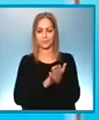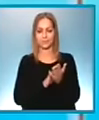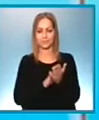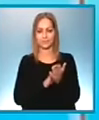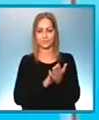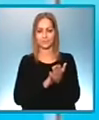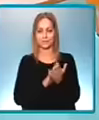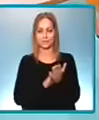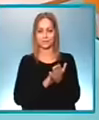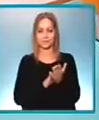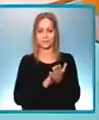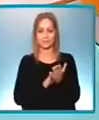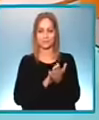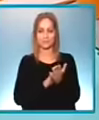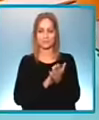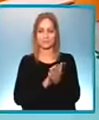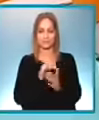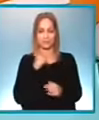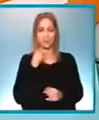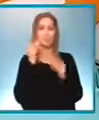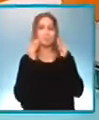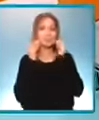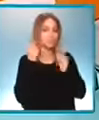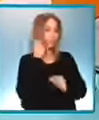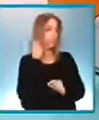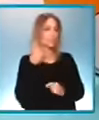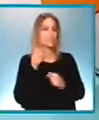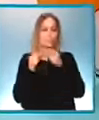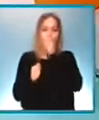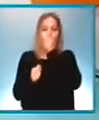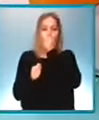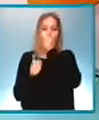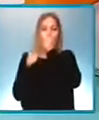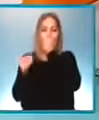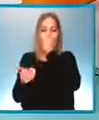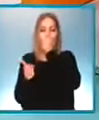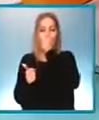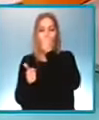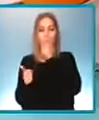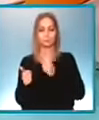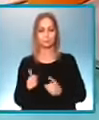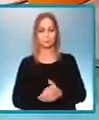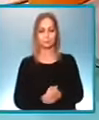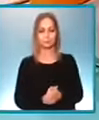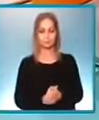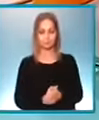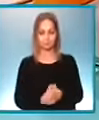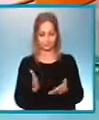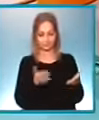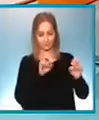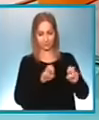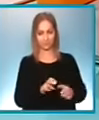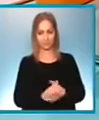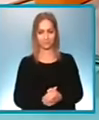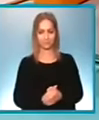Olha, com o batom. Fica bem, fica com uma cor. Bem-vindo. Está bom, Francisco. É Francisco, não é? Francisco. Gonçalves, faça favor de